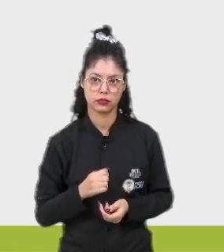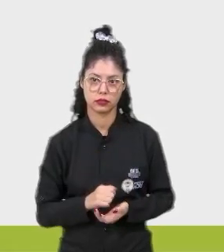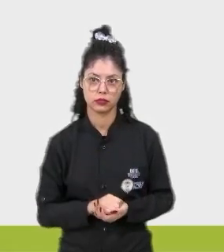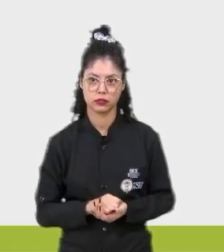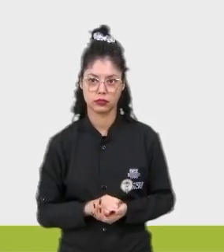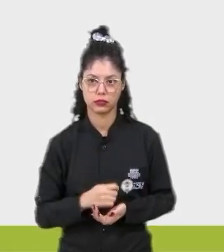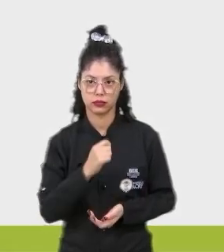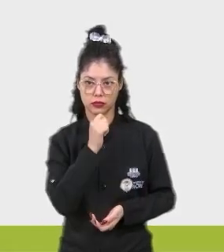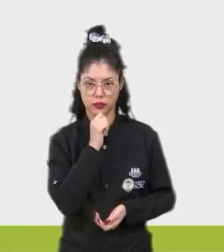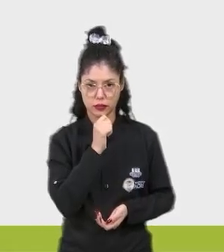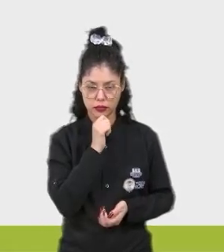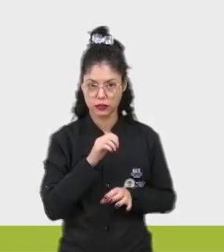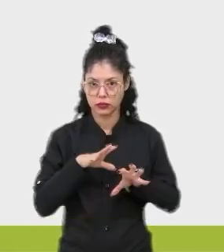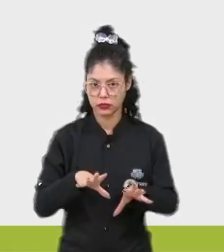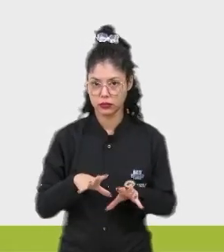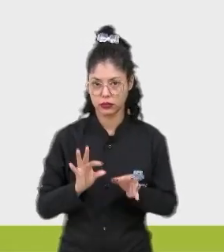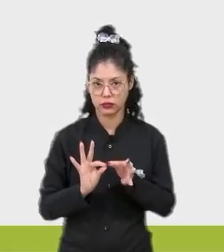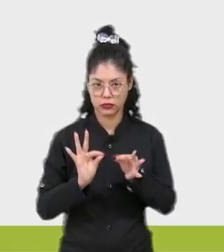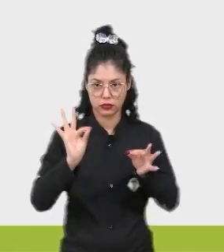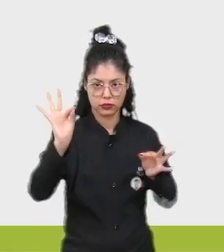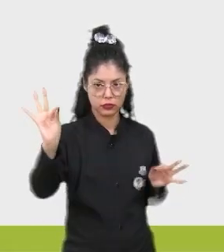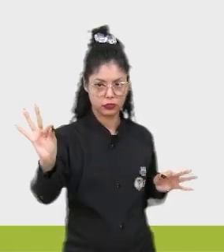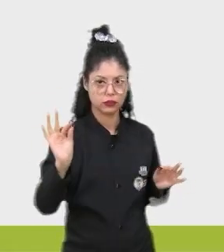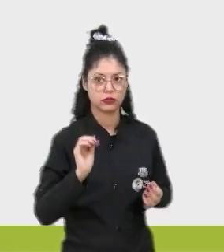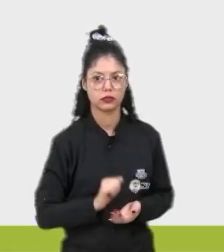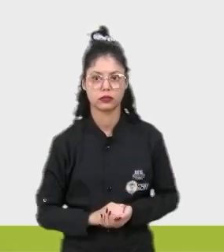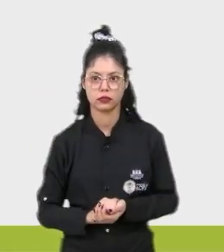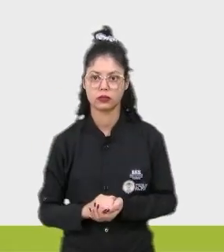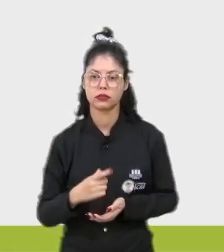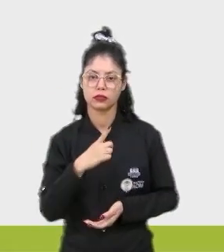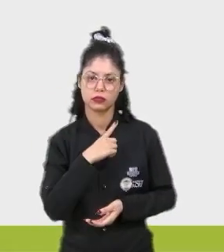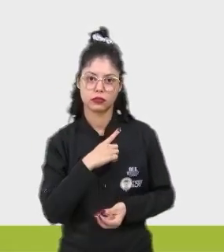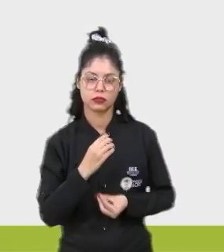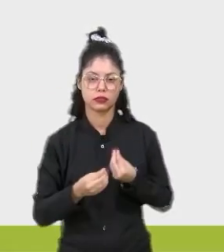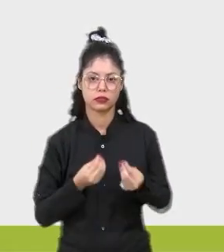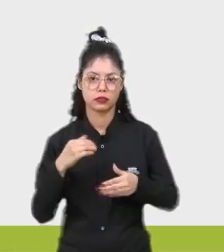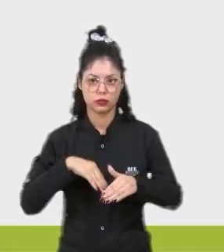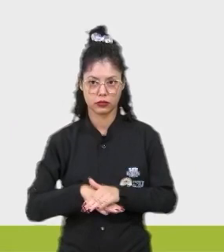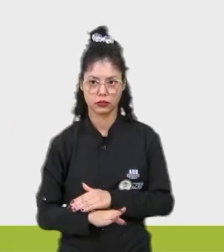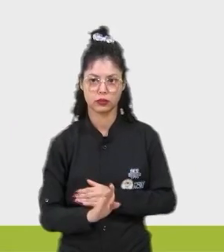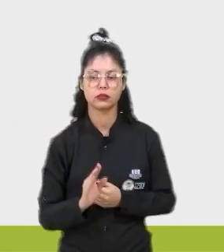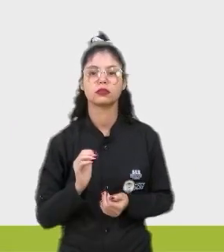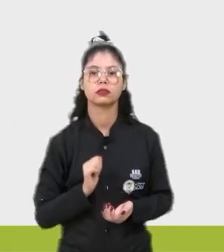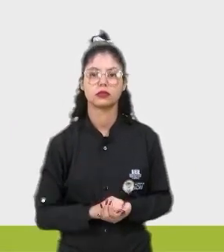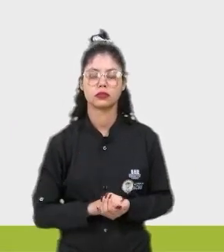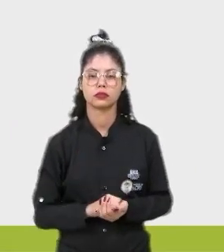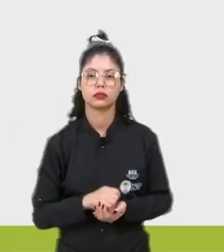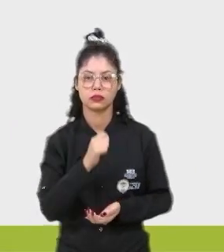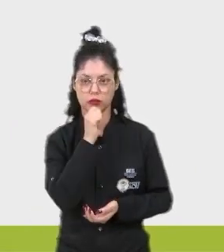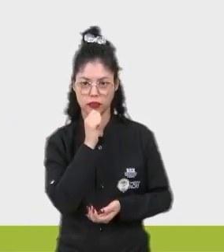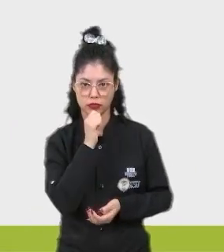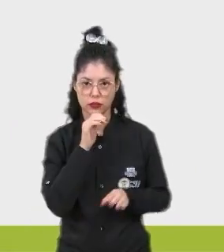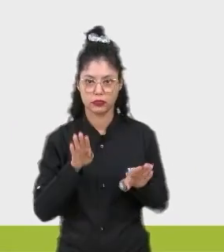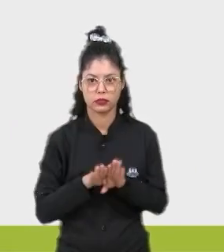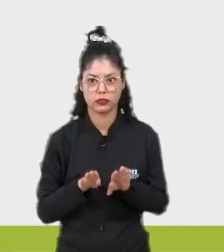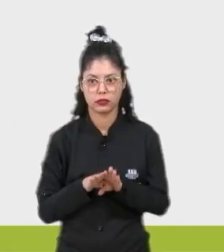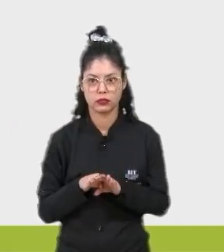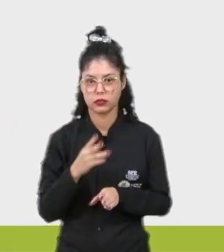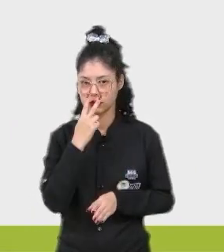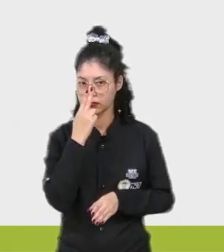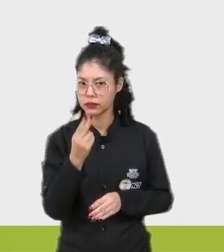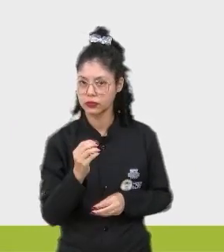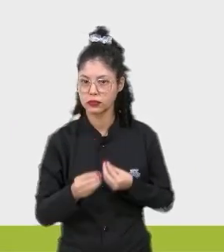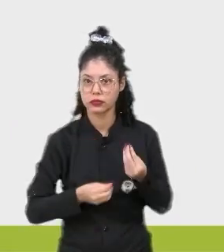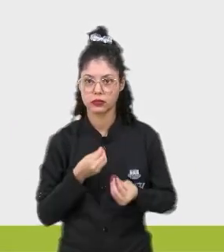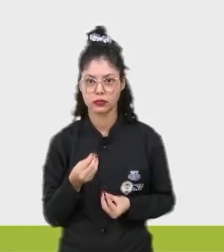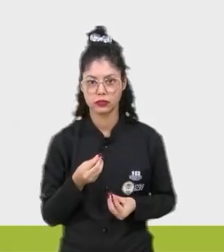Titanic. Dessa forma, a certa distância, o horizonte verdadeiro fica encoberto por uma névoa escurecida que se parece muito com águas